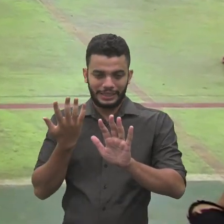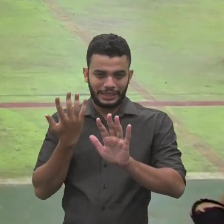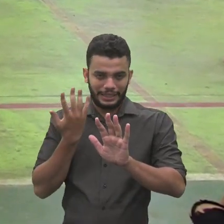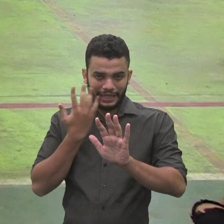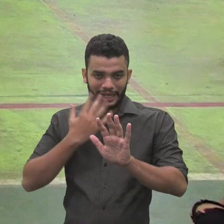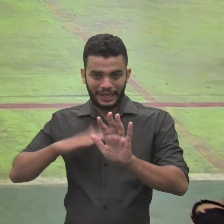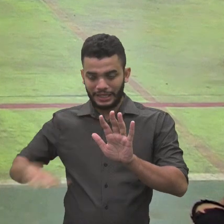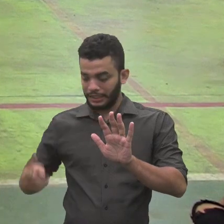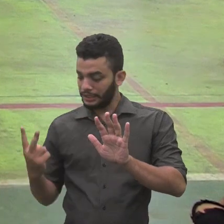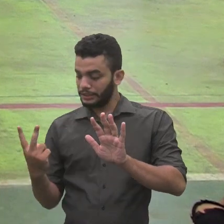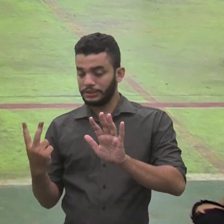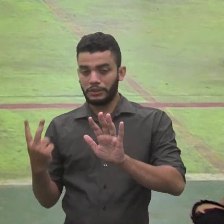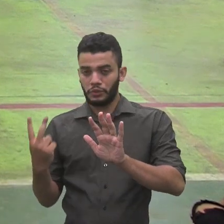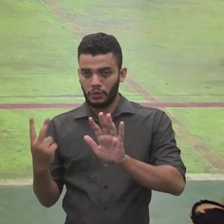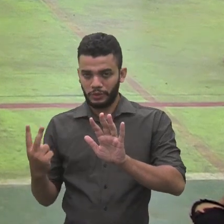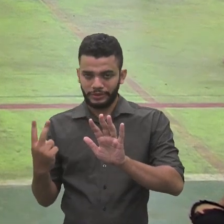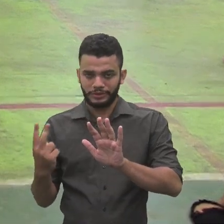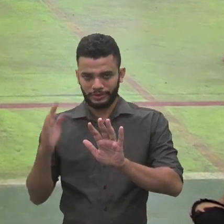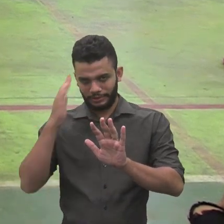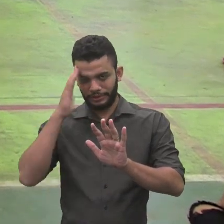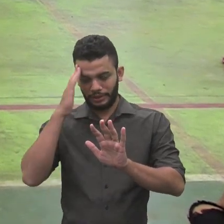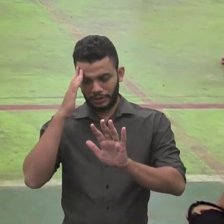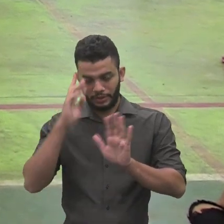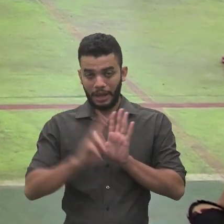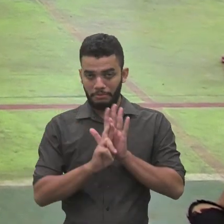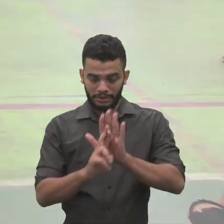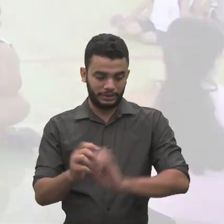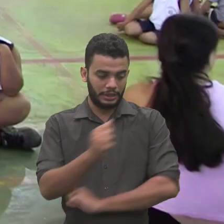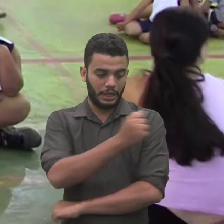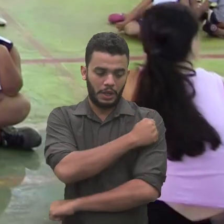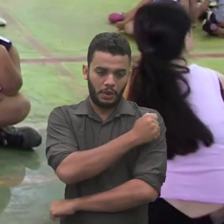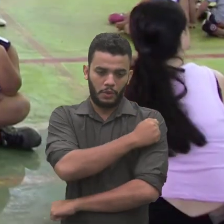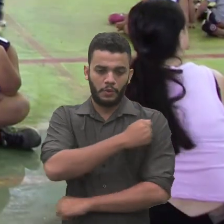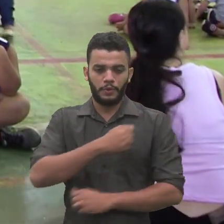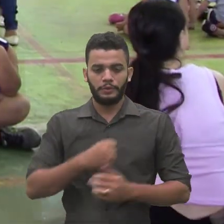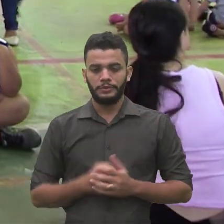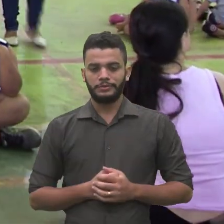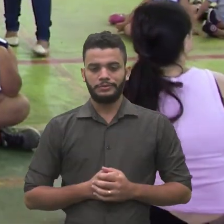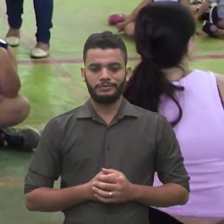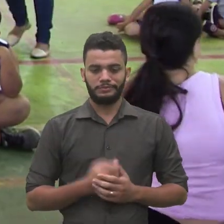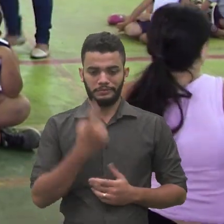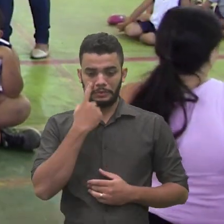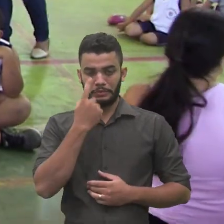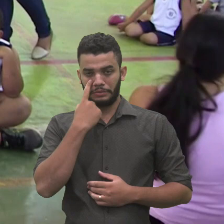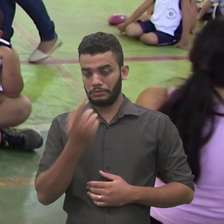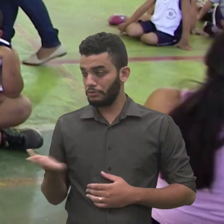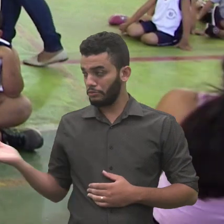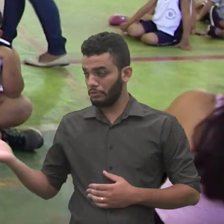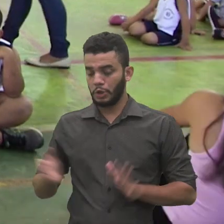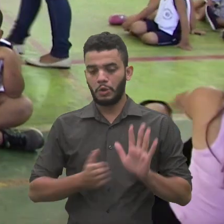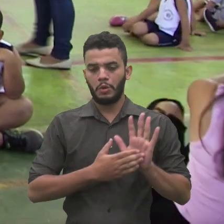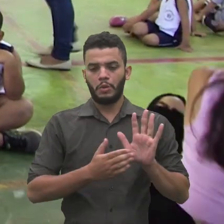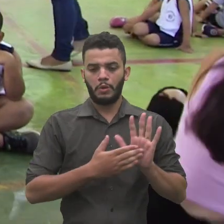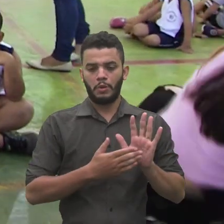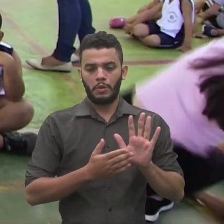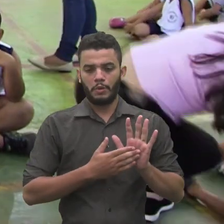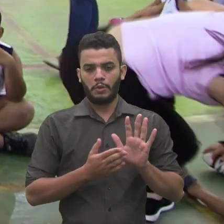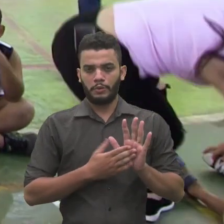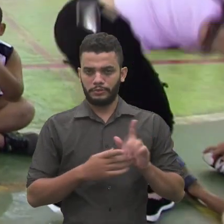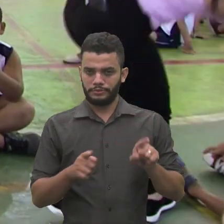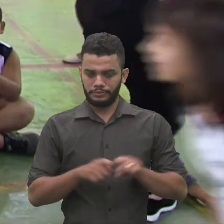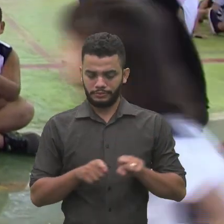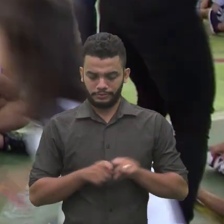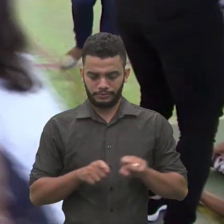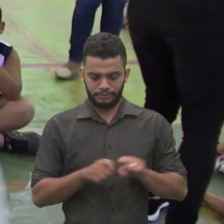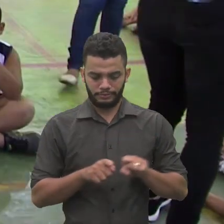Os estudantes da Escola Municipal Elvésio Dai. A turma do segundo ano C irá cantar uma